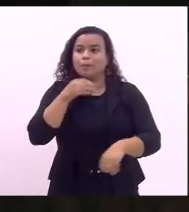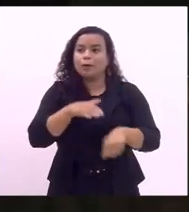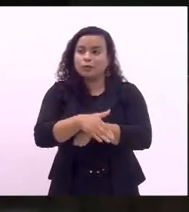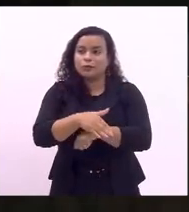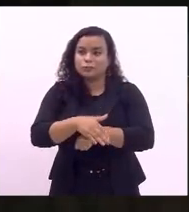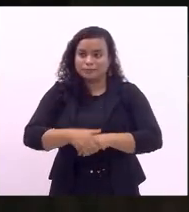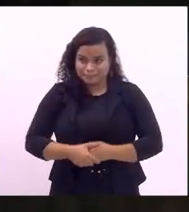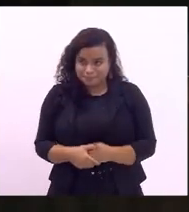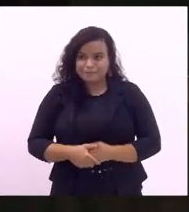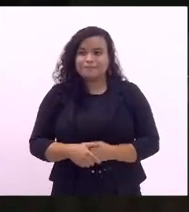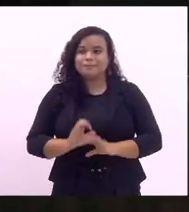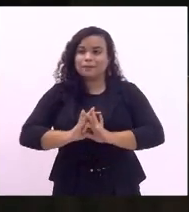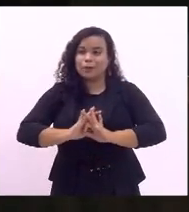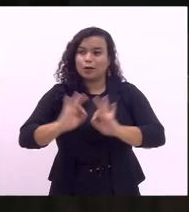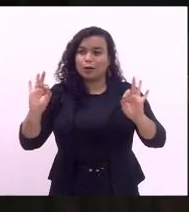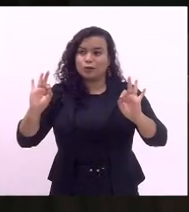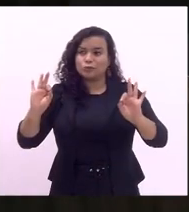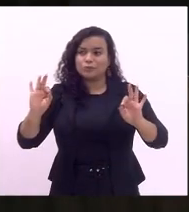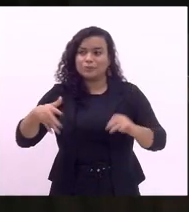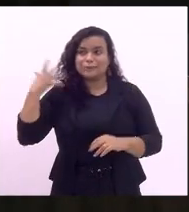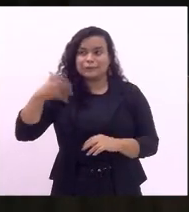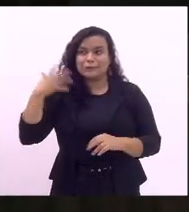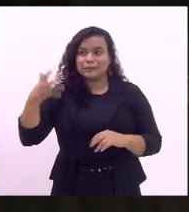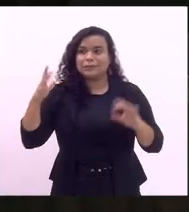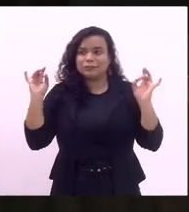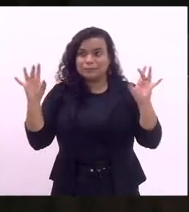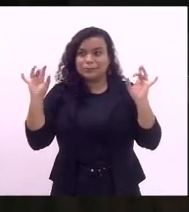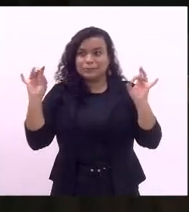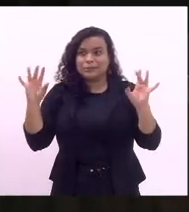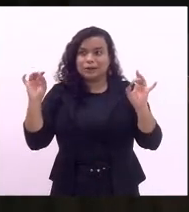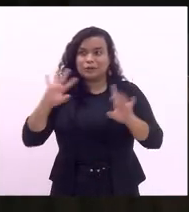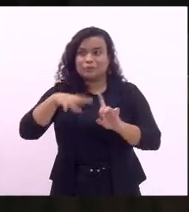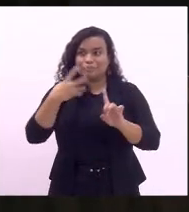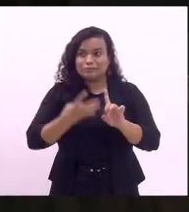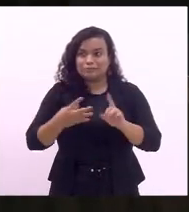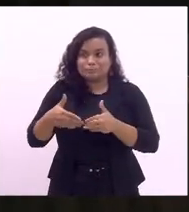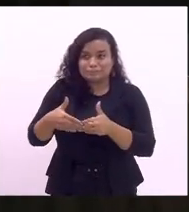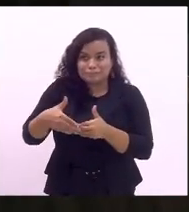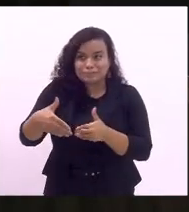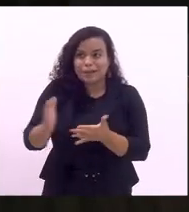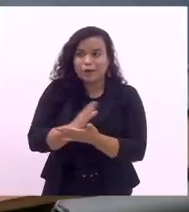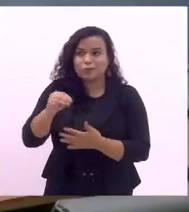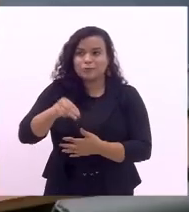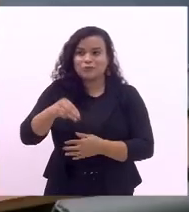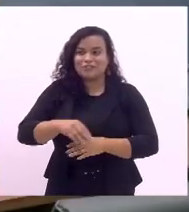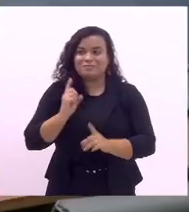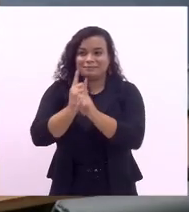noite e uma ótima sessão solene daqui a alguns minutos.